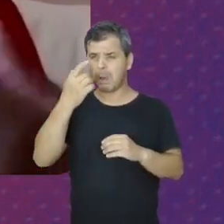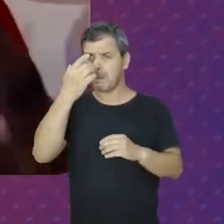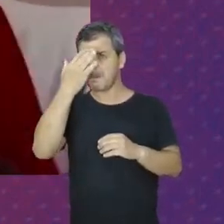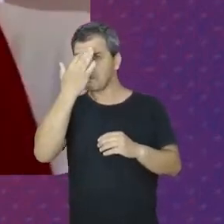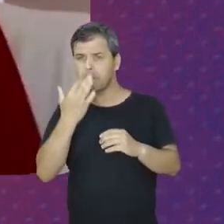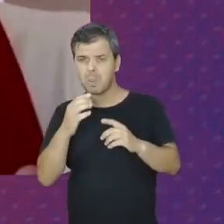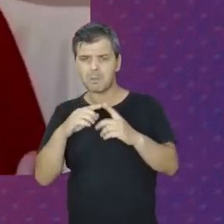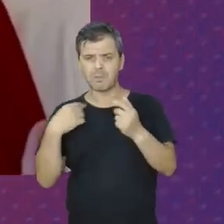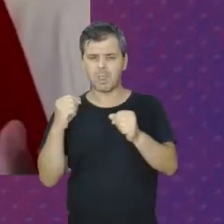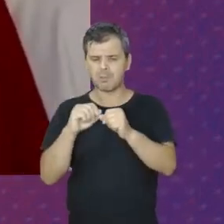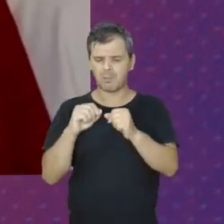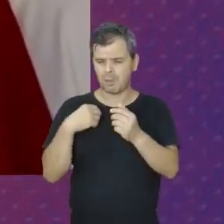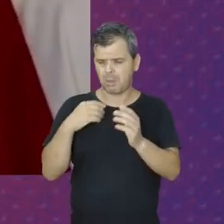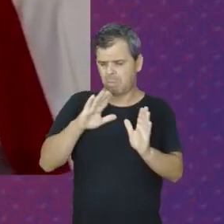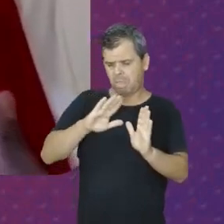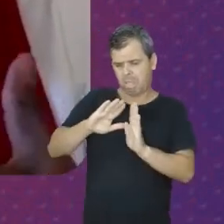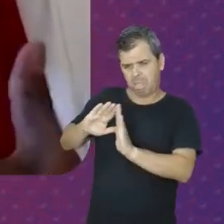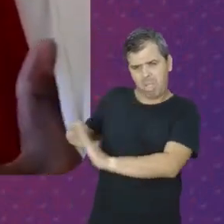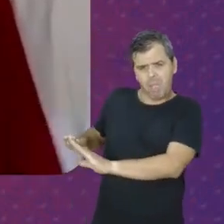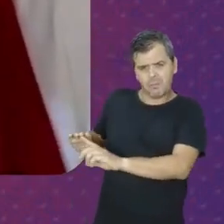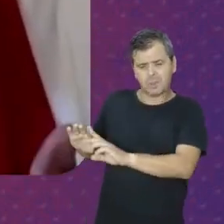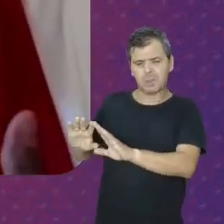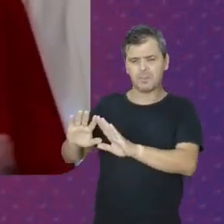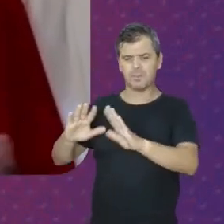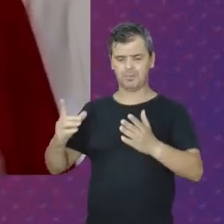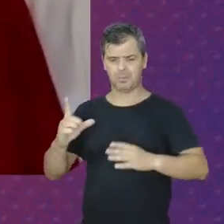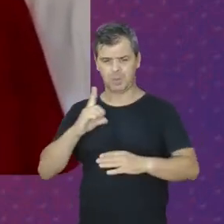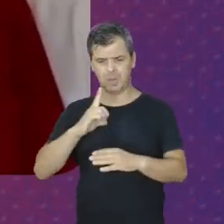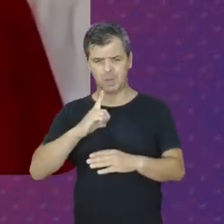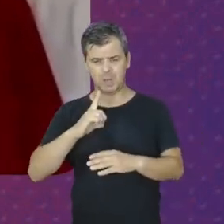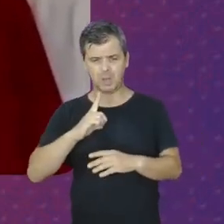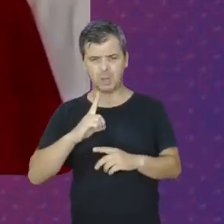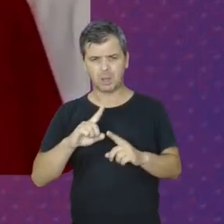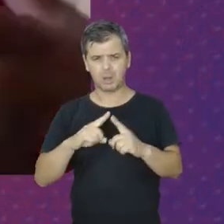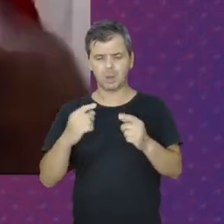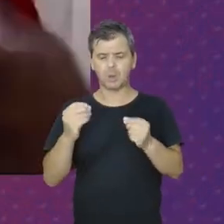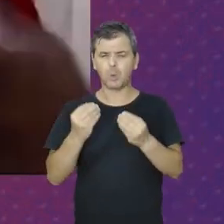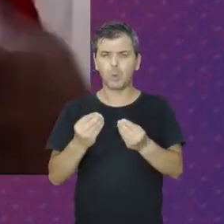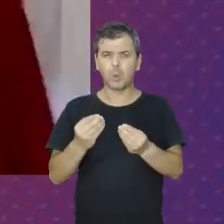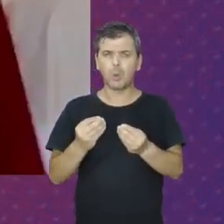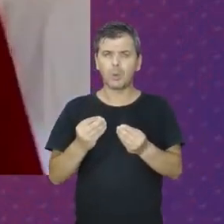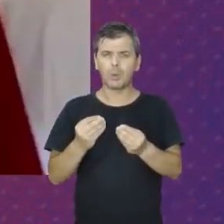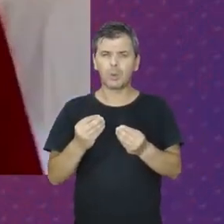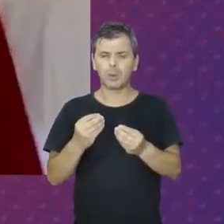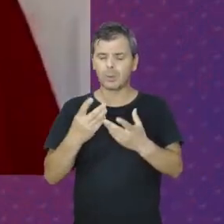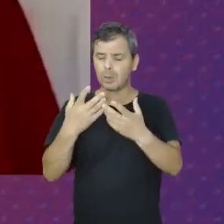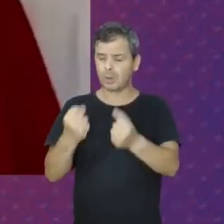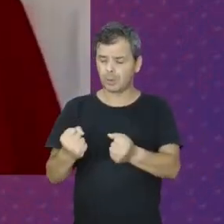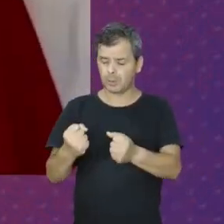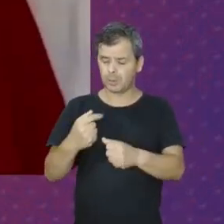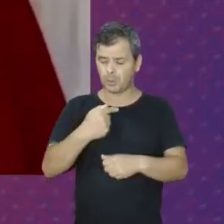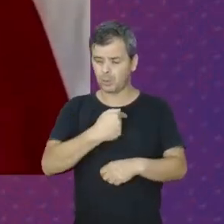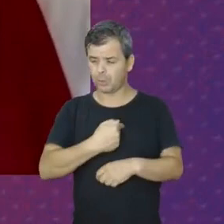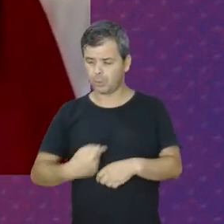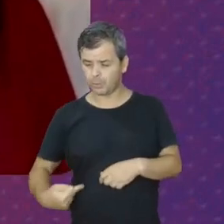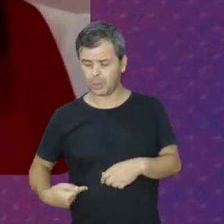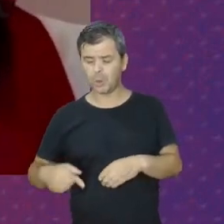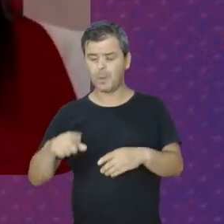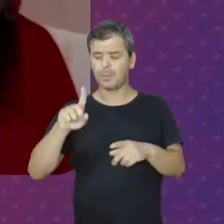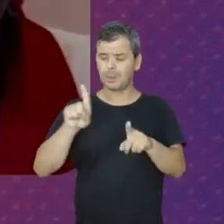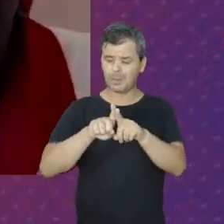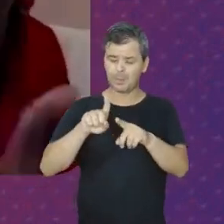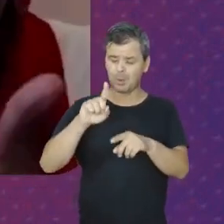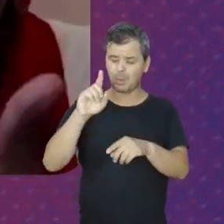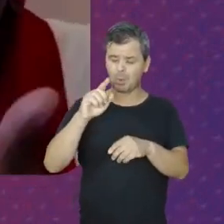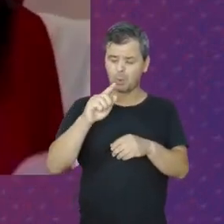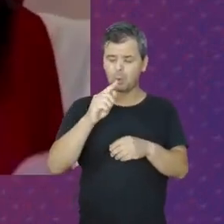forma que vai depreciar. Então, nós precisamos ter medidas como essas assumidas pelo governo, pelo Estado,